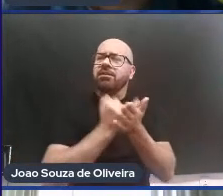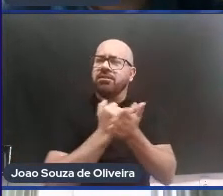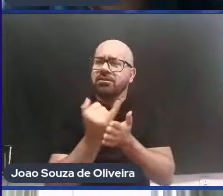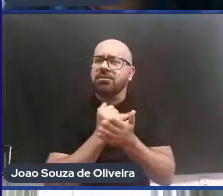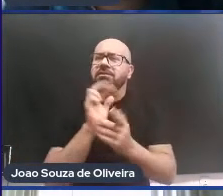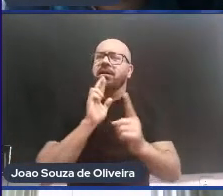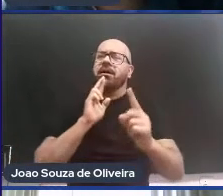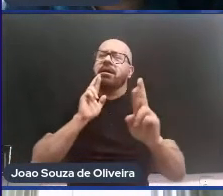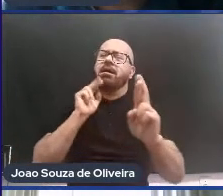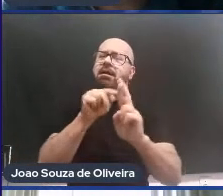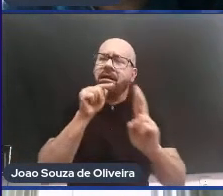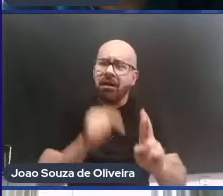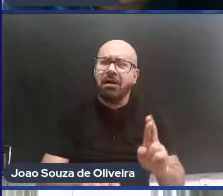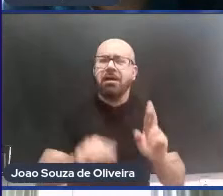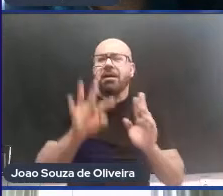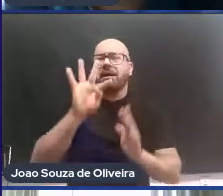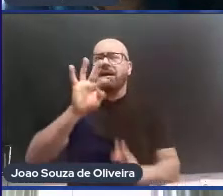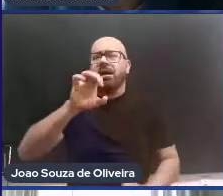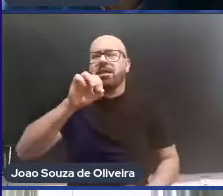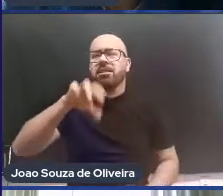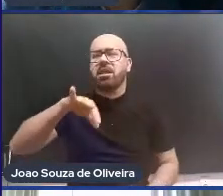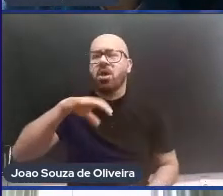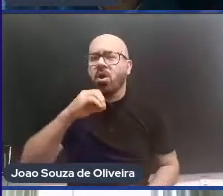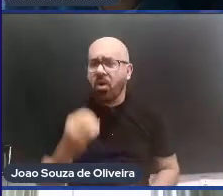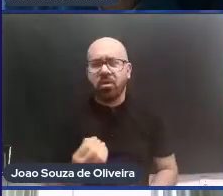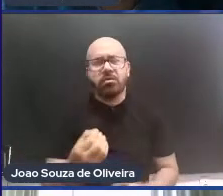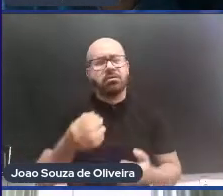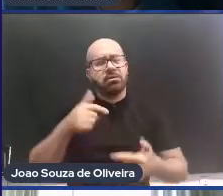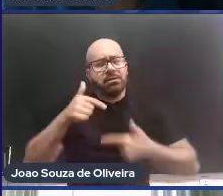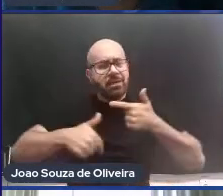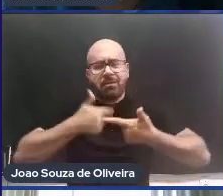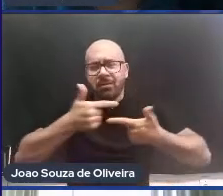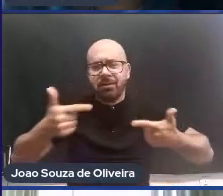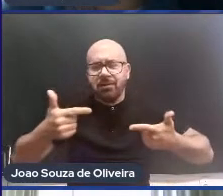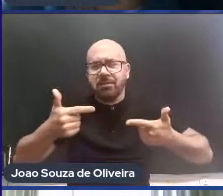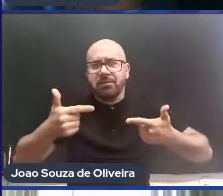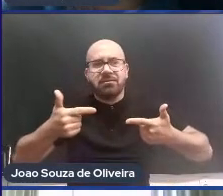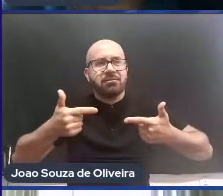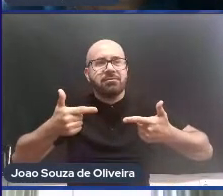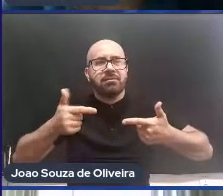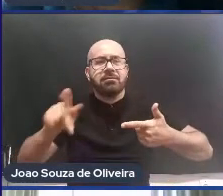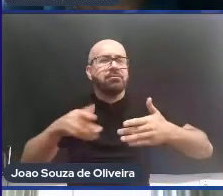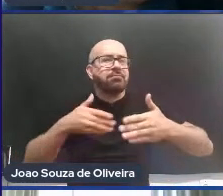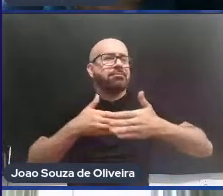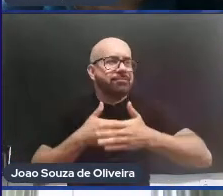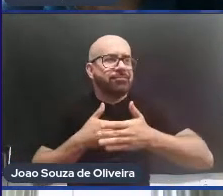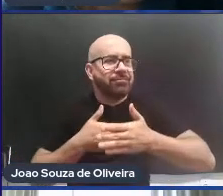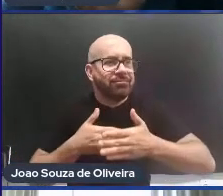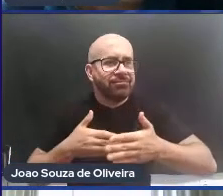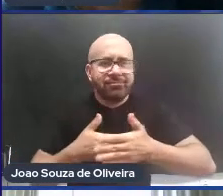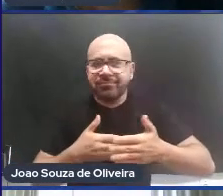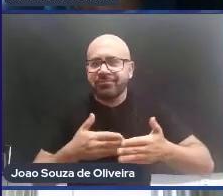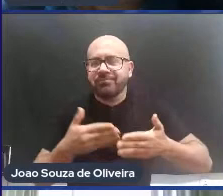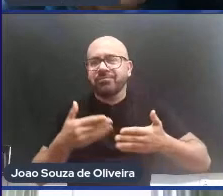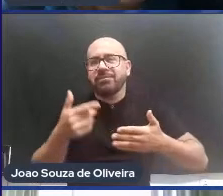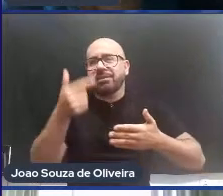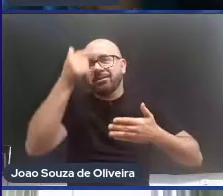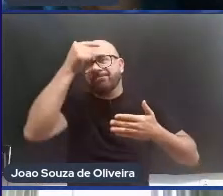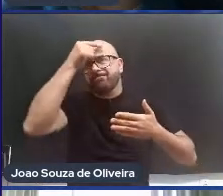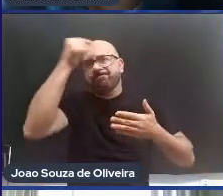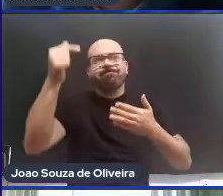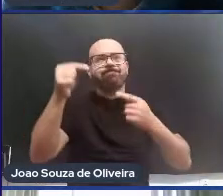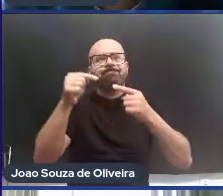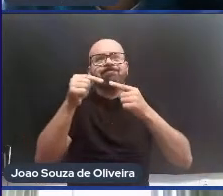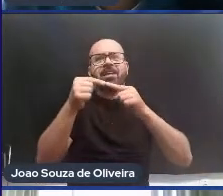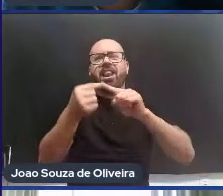referencial teórico tem os trabalhos com relacionados sem base lei inacessível para o professor que tá fora dos bancos escolares